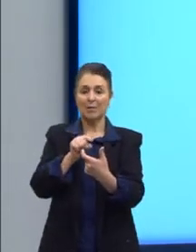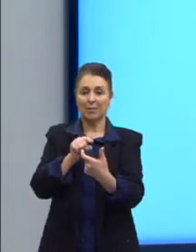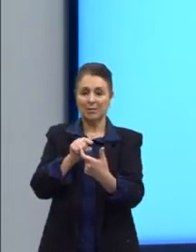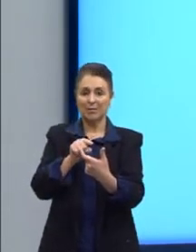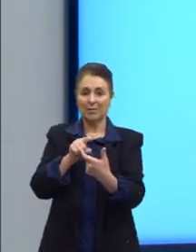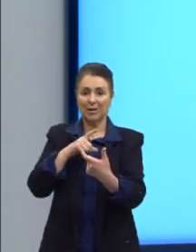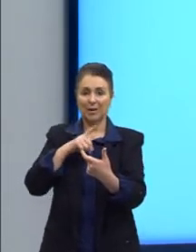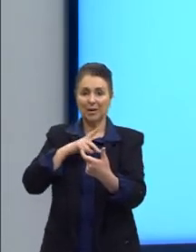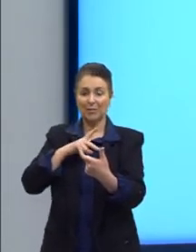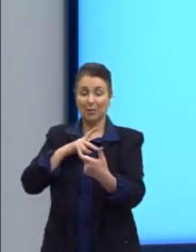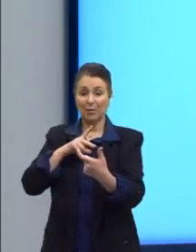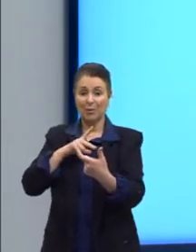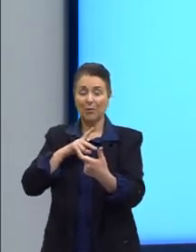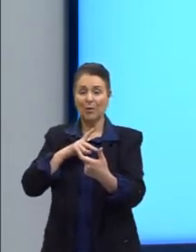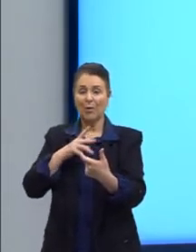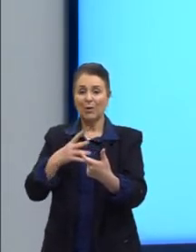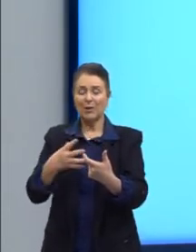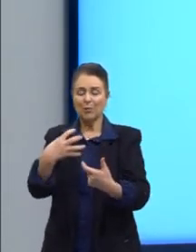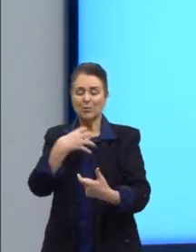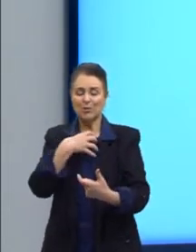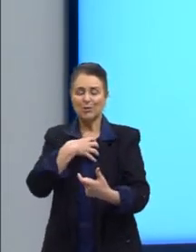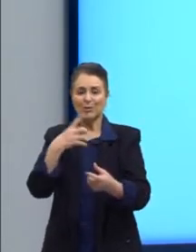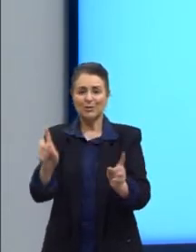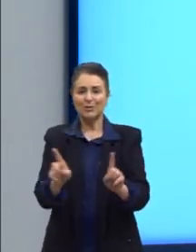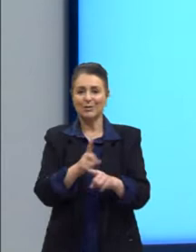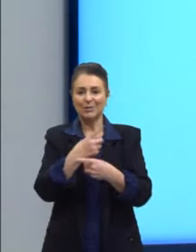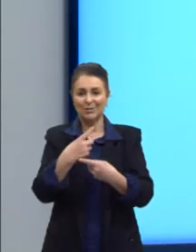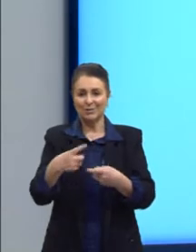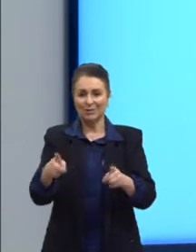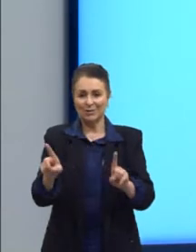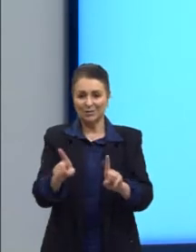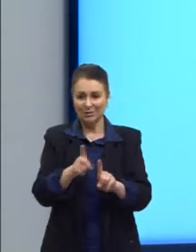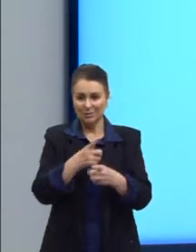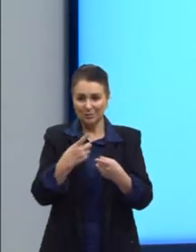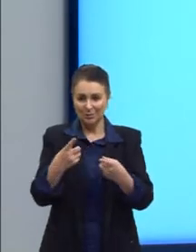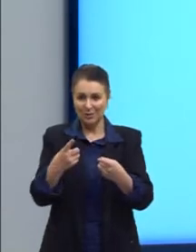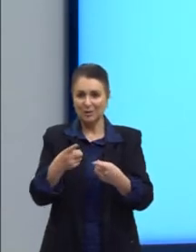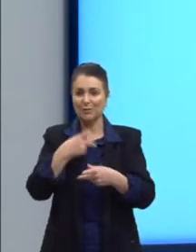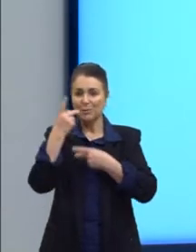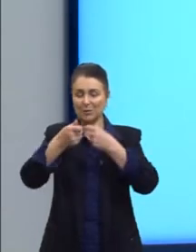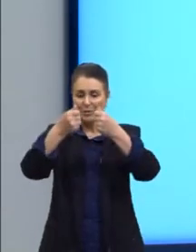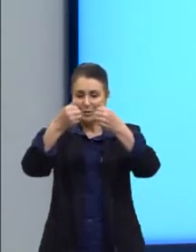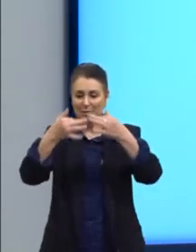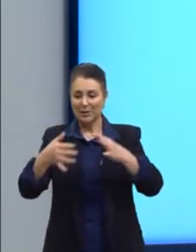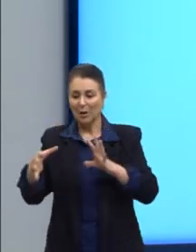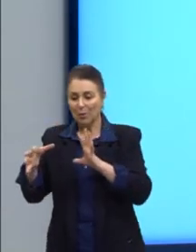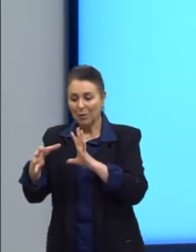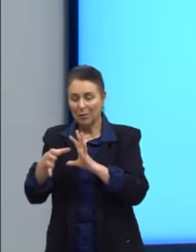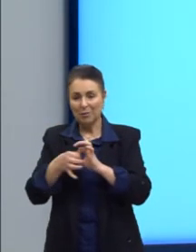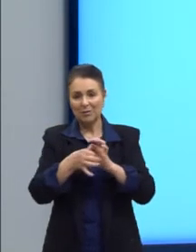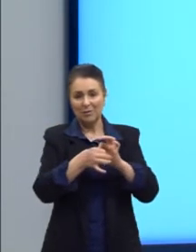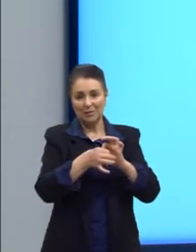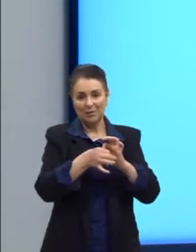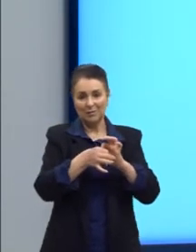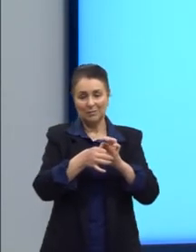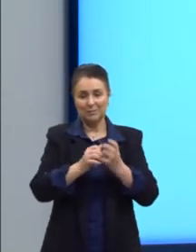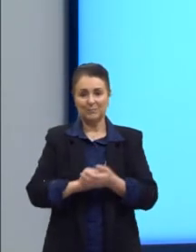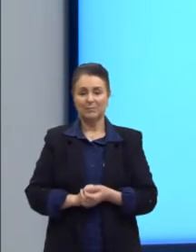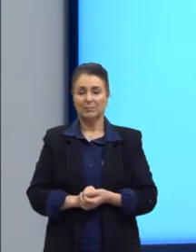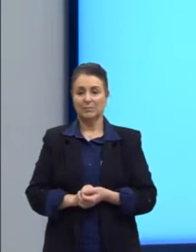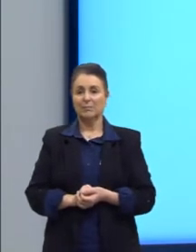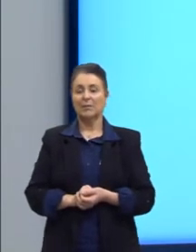né o Tom ali da nossa música e vamos falar um pouco também sobre esse contexto que a gente traz aqui